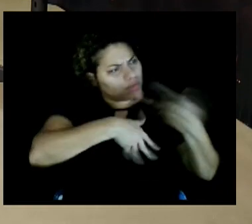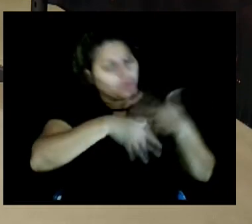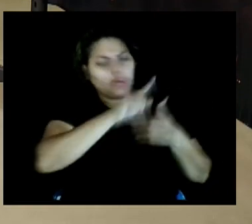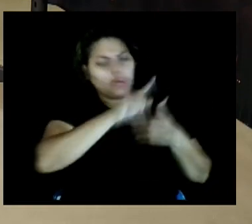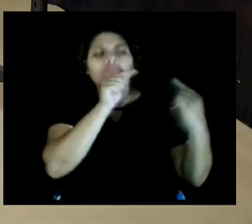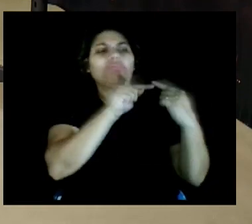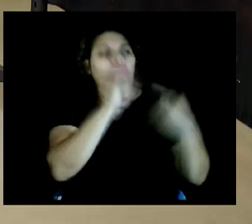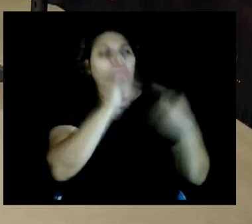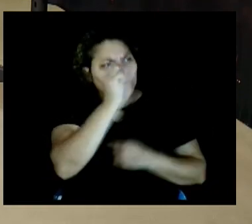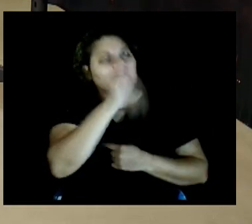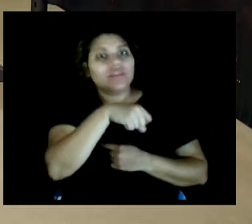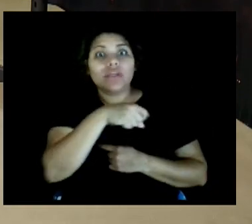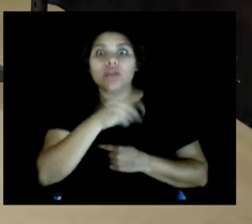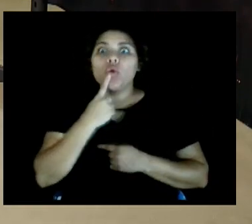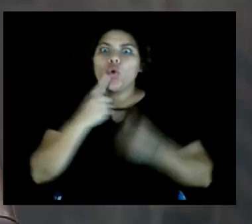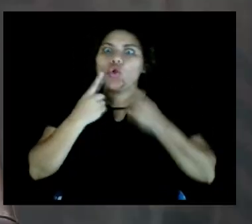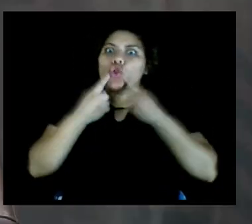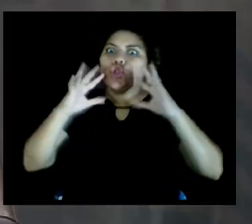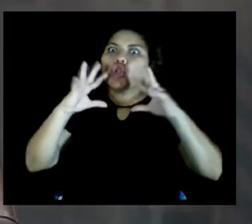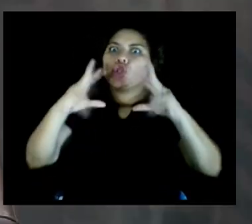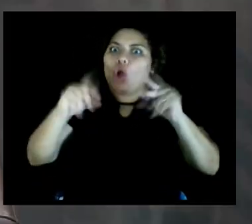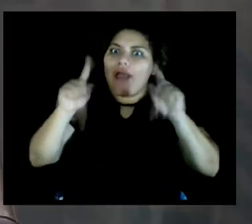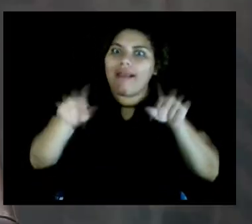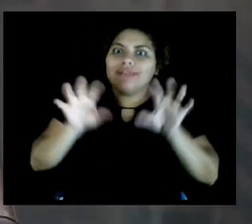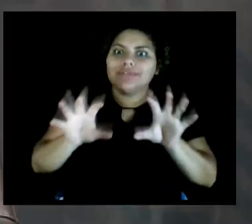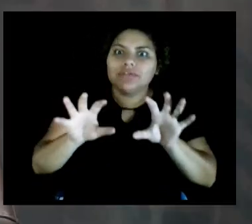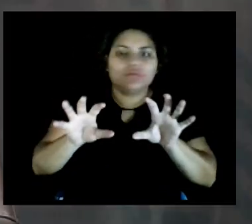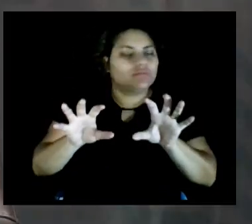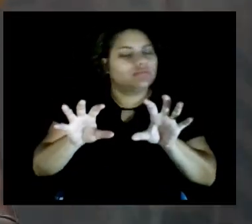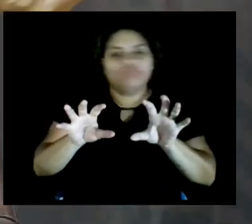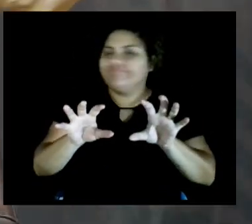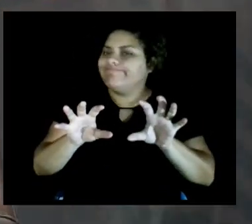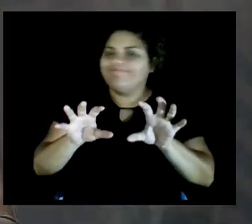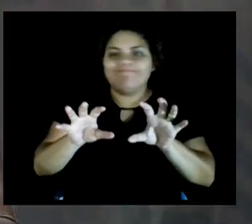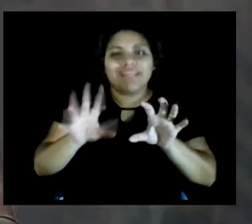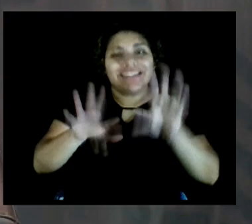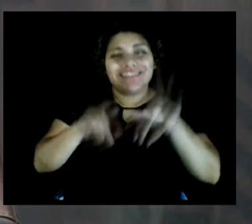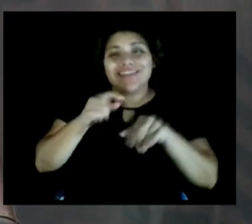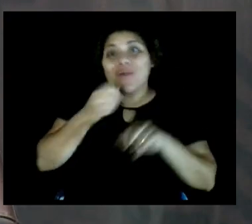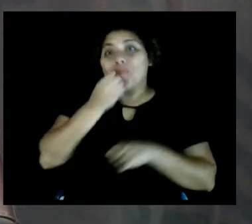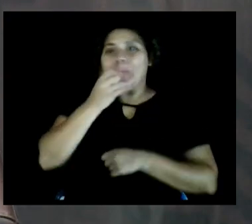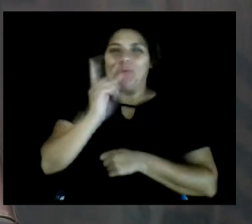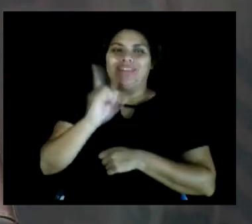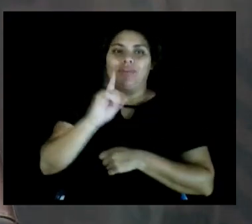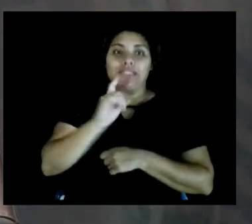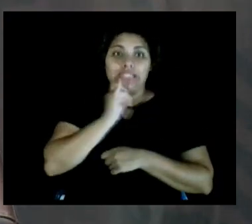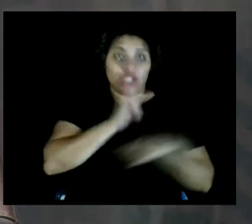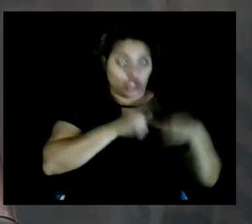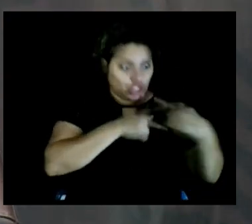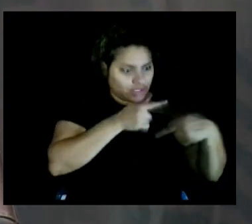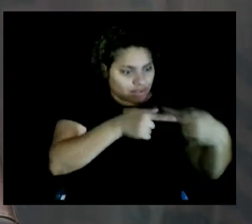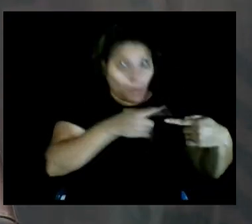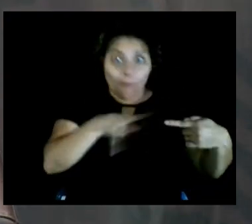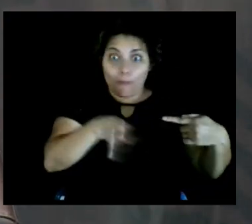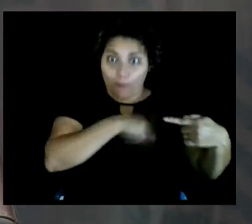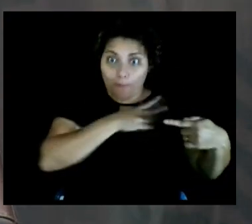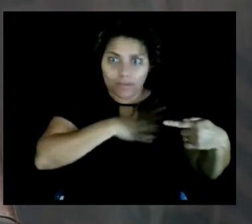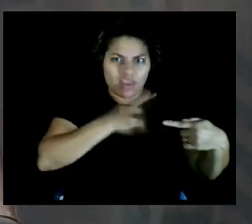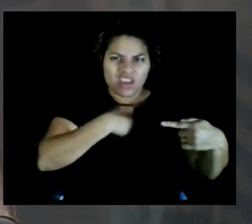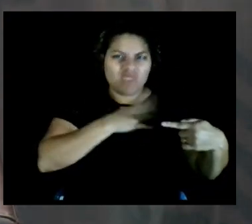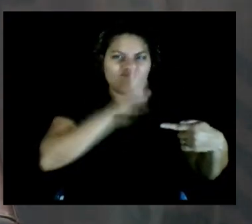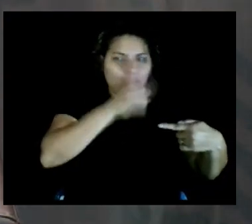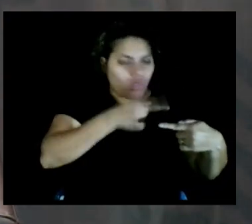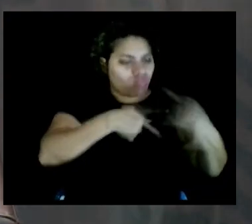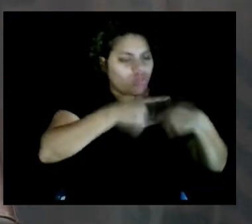generalizar, pode fazer mal. A busca de uma nostalgia fora da geração dele. Né? Então, por curiosidade eu vou, porque é a